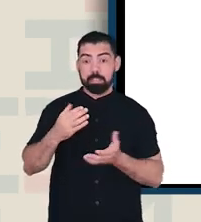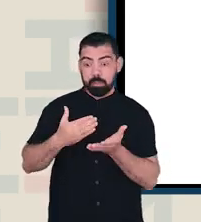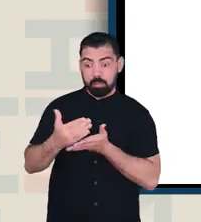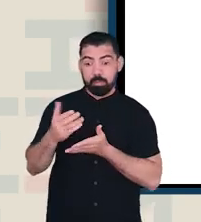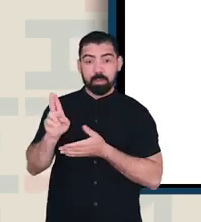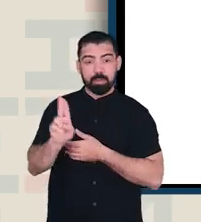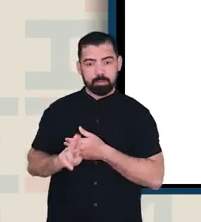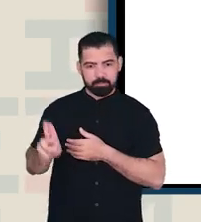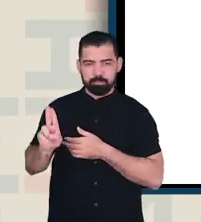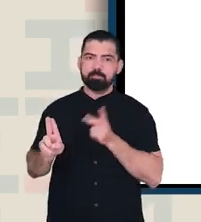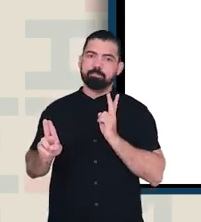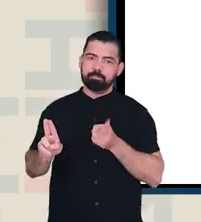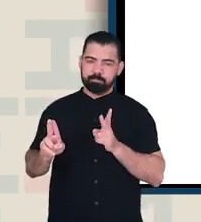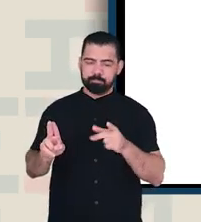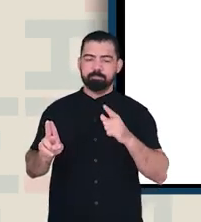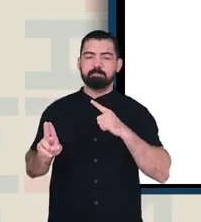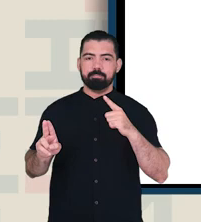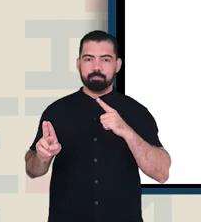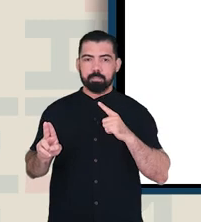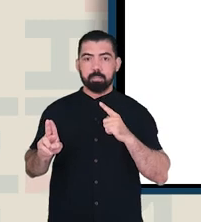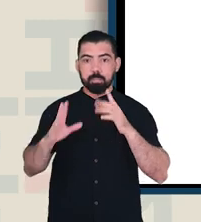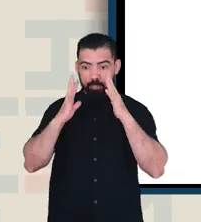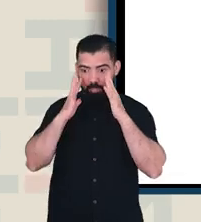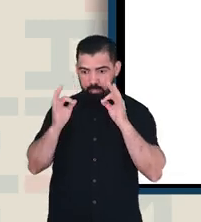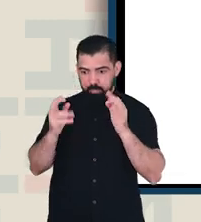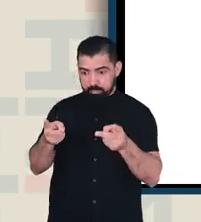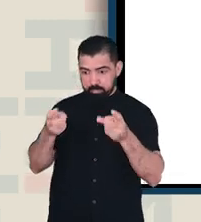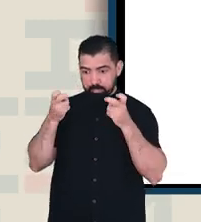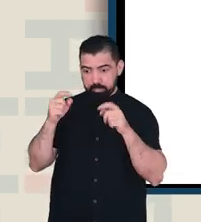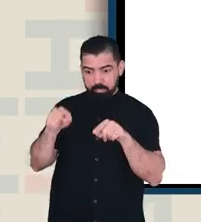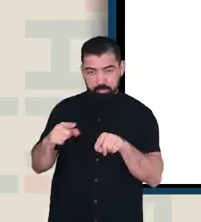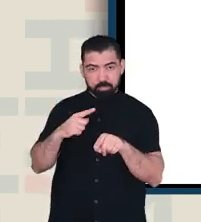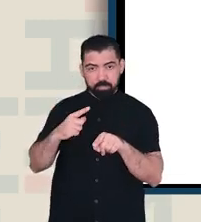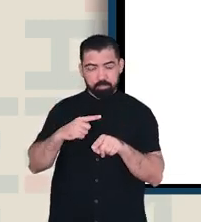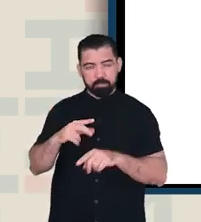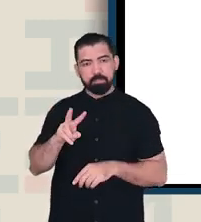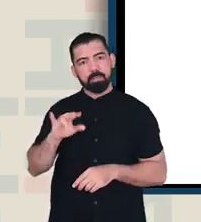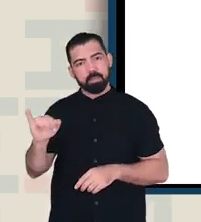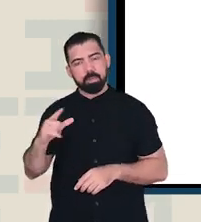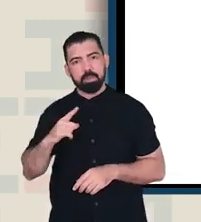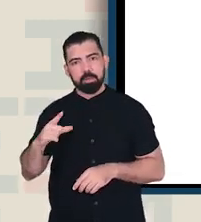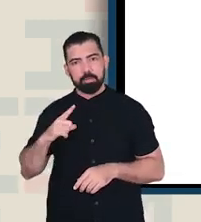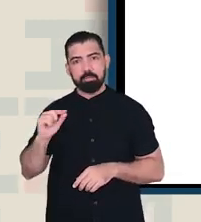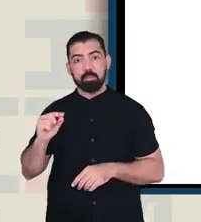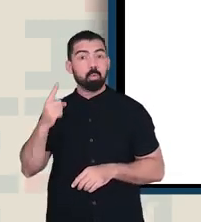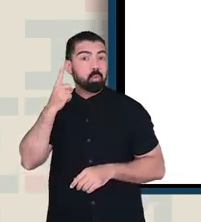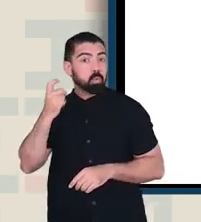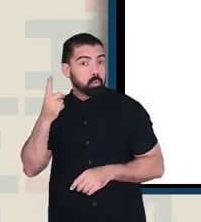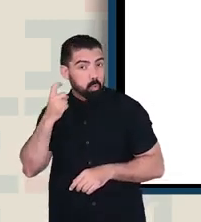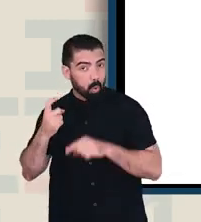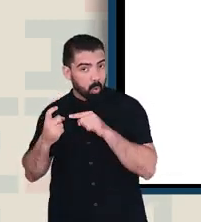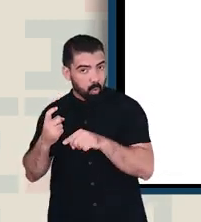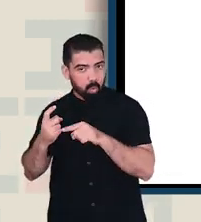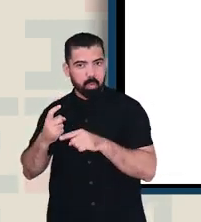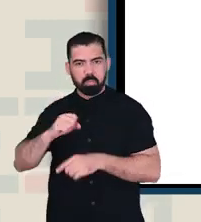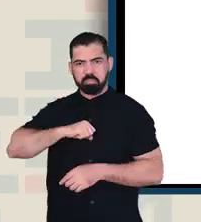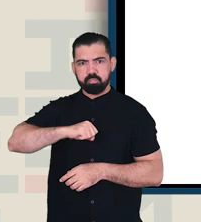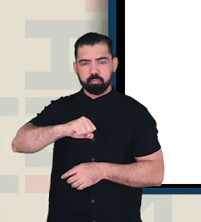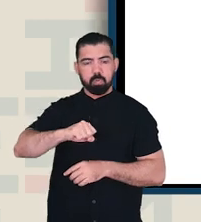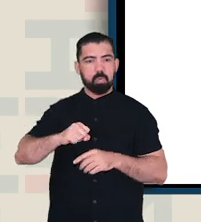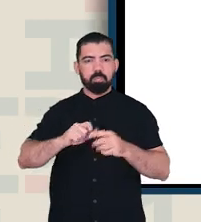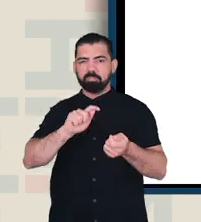trabalhar. Sempre sem nos darmos conta. Ou vamos ter algum som que está